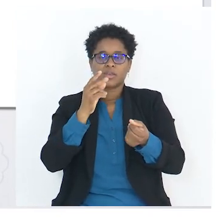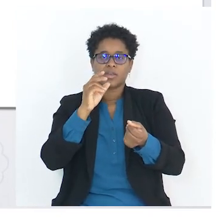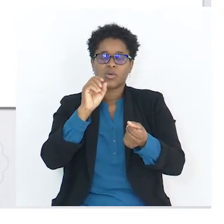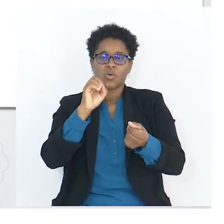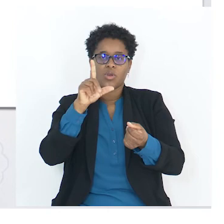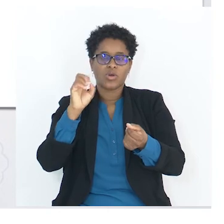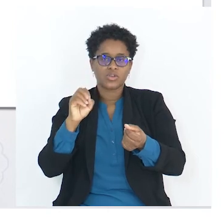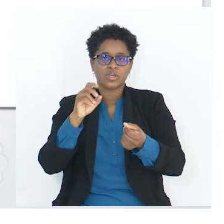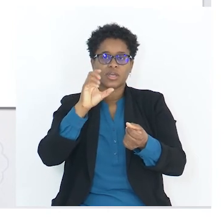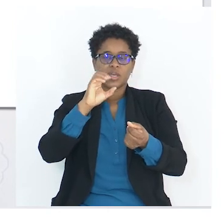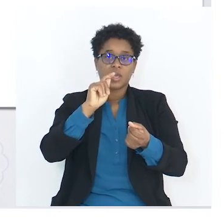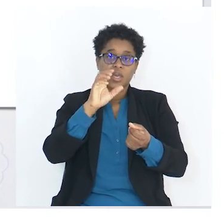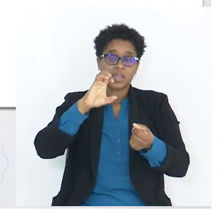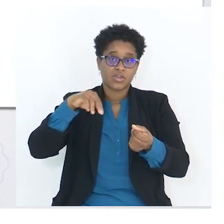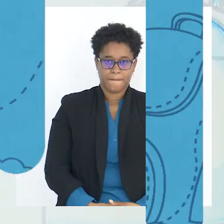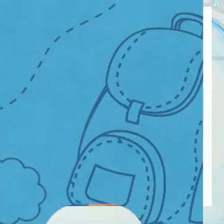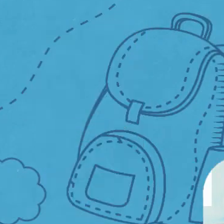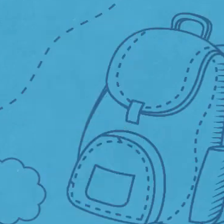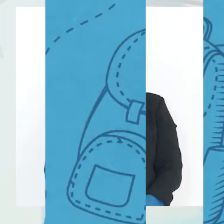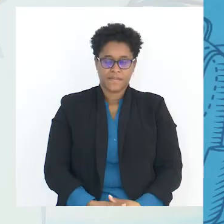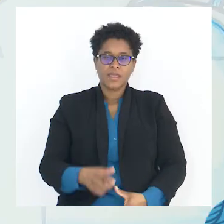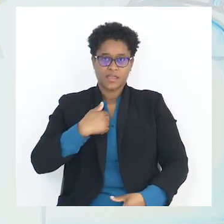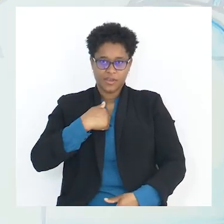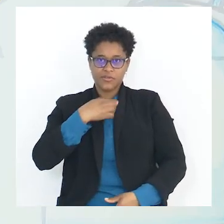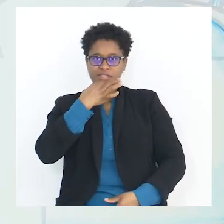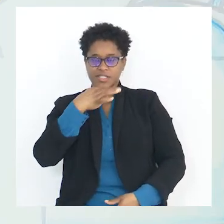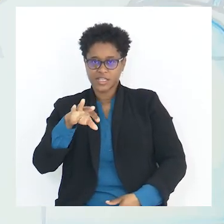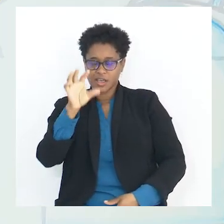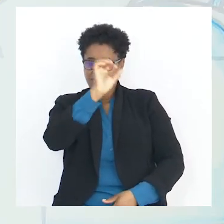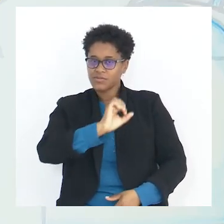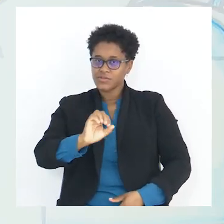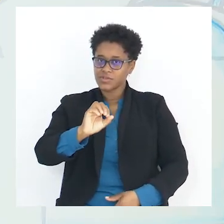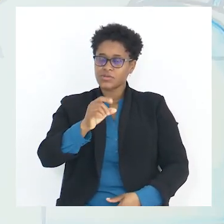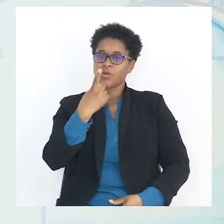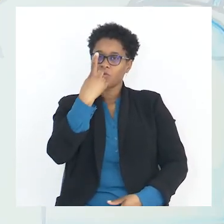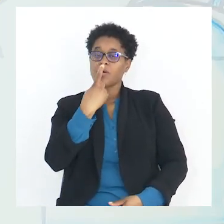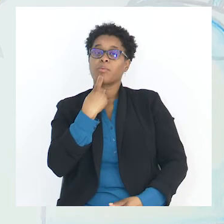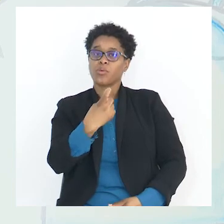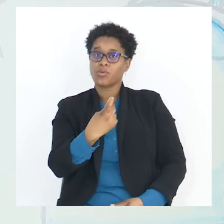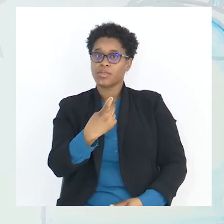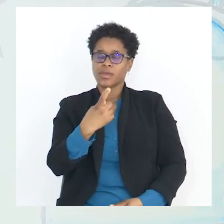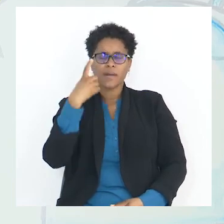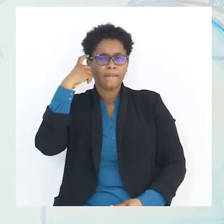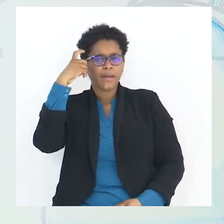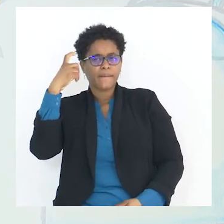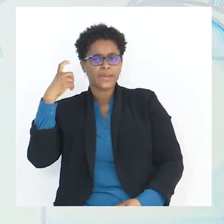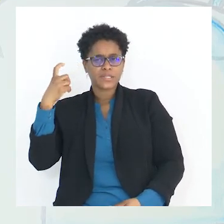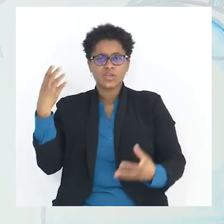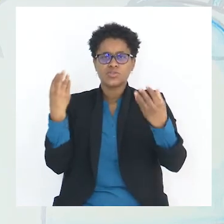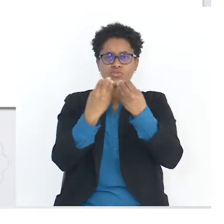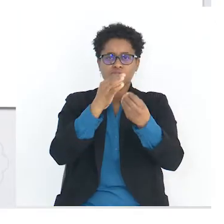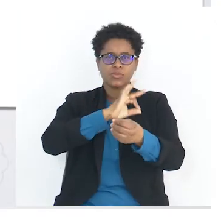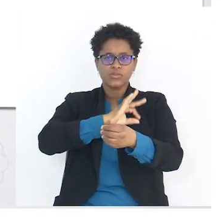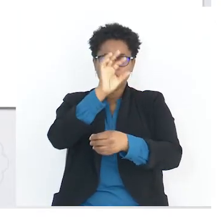iconográficos, historiográficos, por aí fora. Vou deixar-vos com uma questão para refletirem junto com os